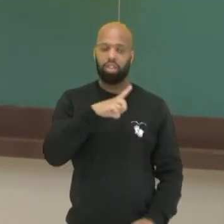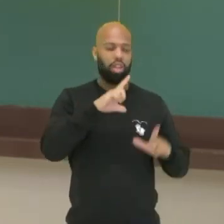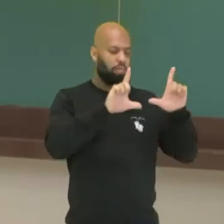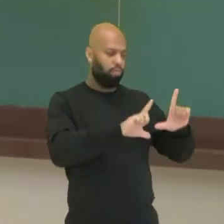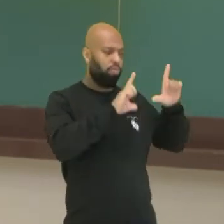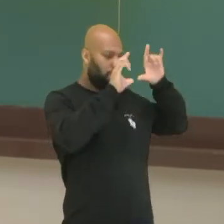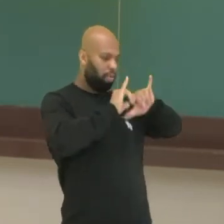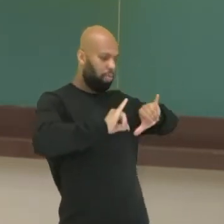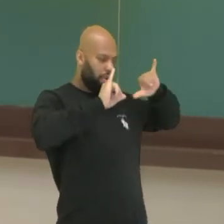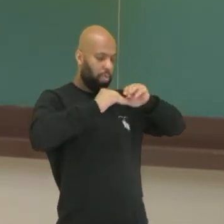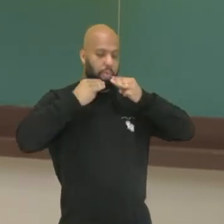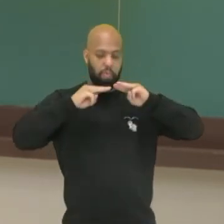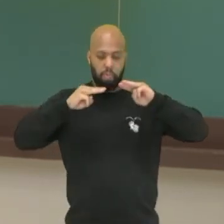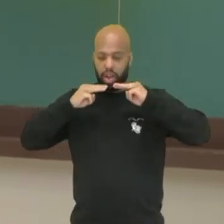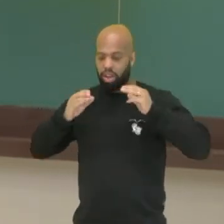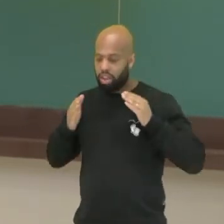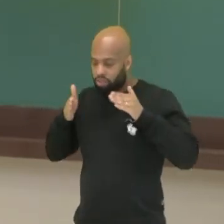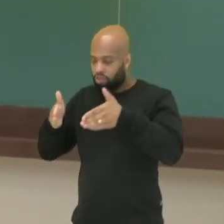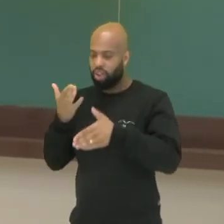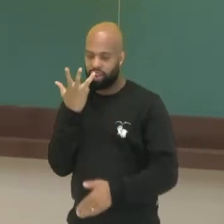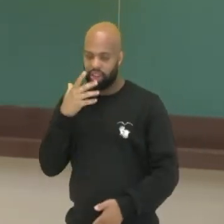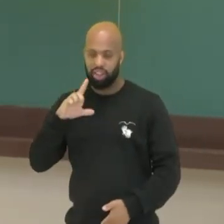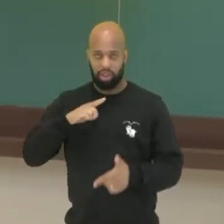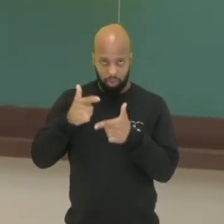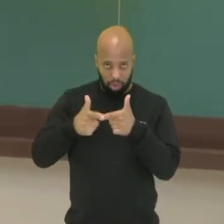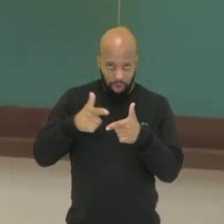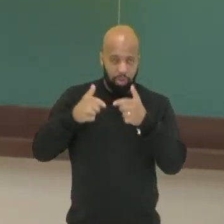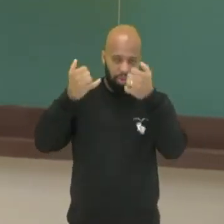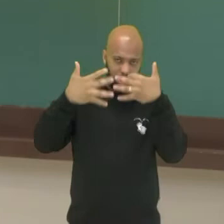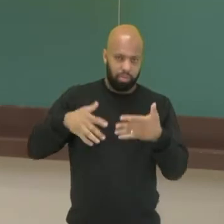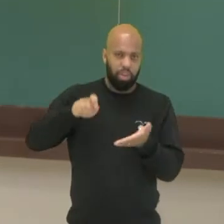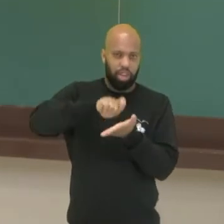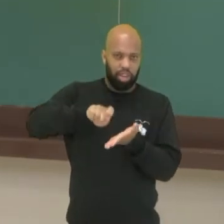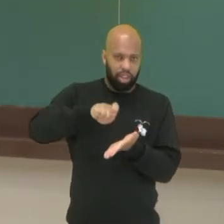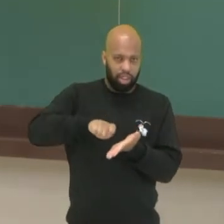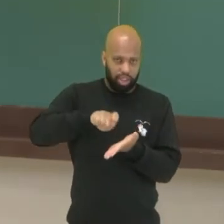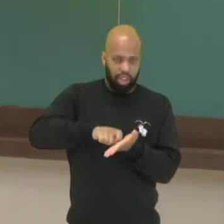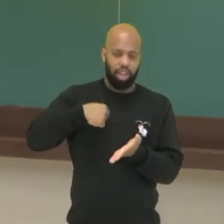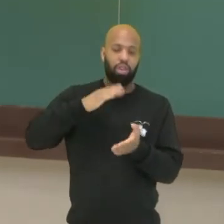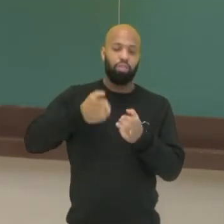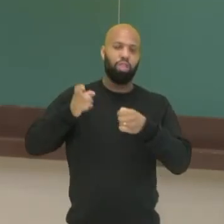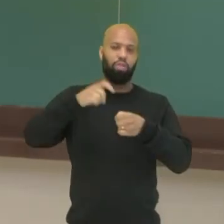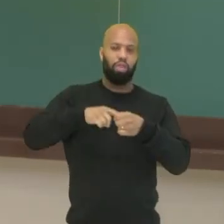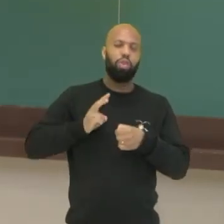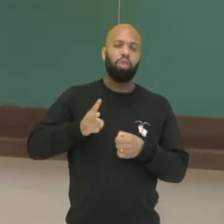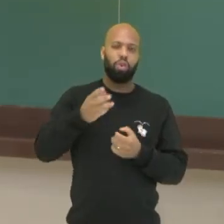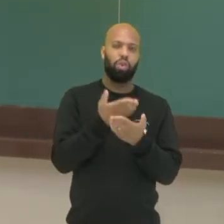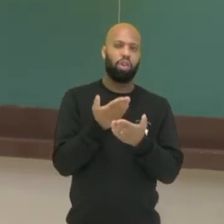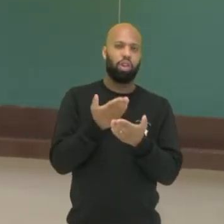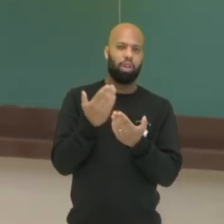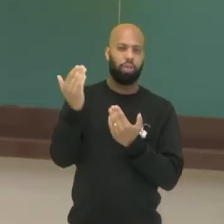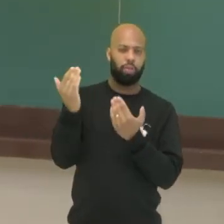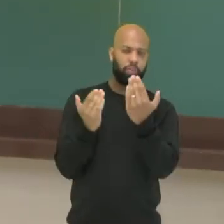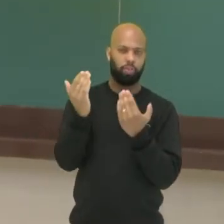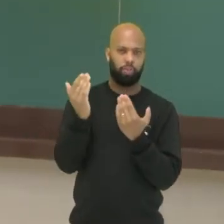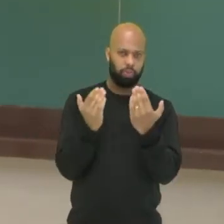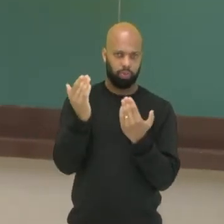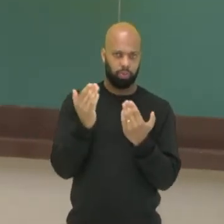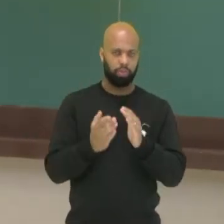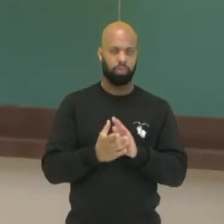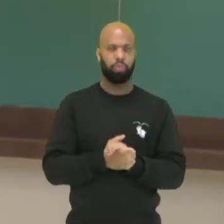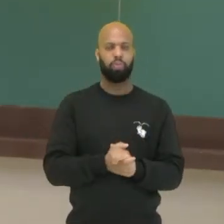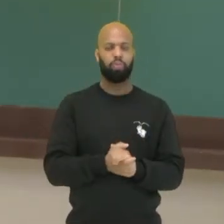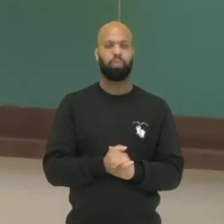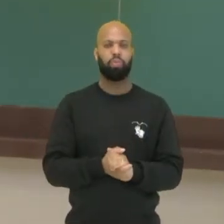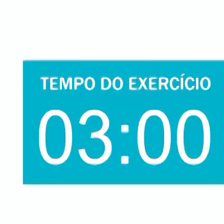às crianças traz problemas? Justifique sua resposta. Vai escrevendo aí, eu fico aqui e já volto, hein? Vai